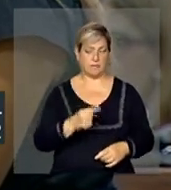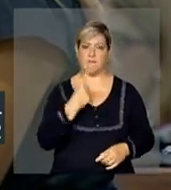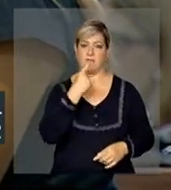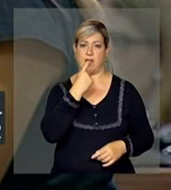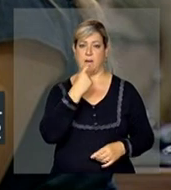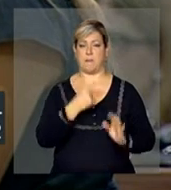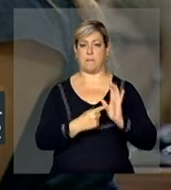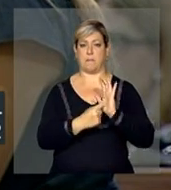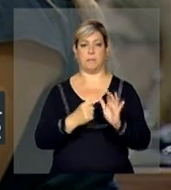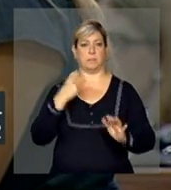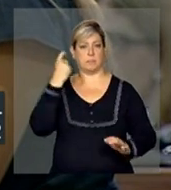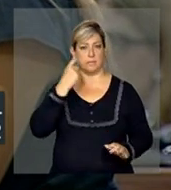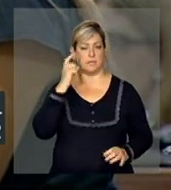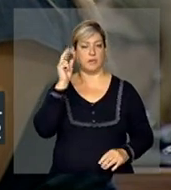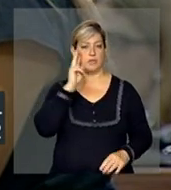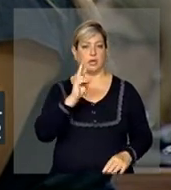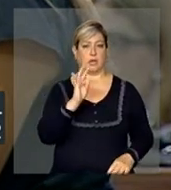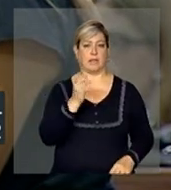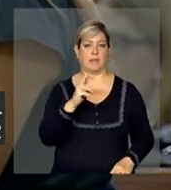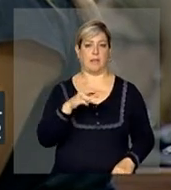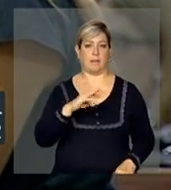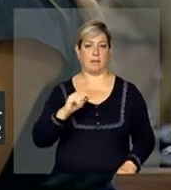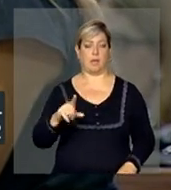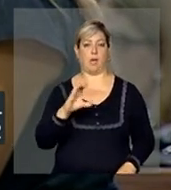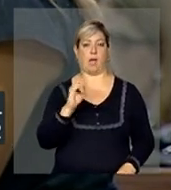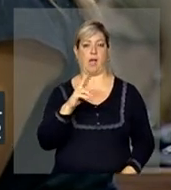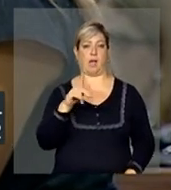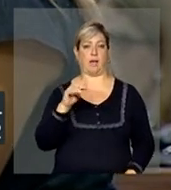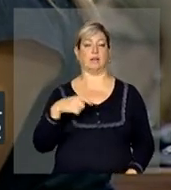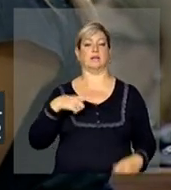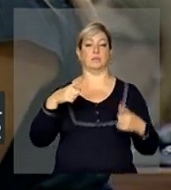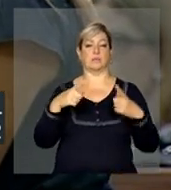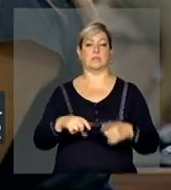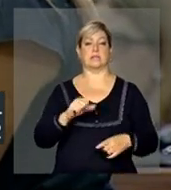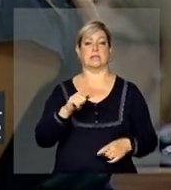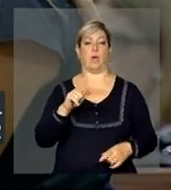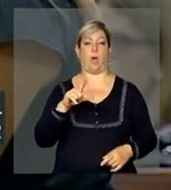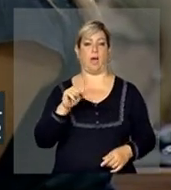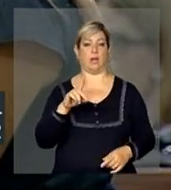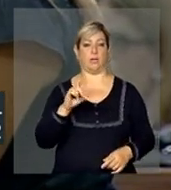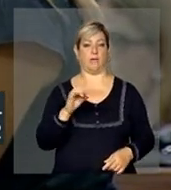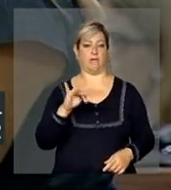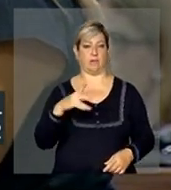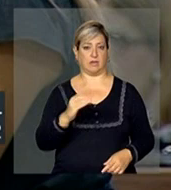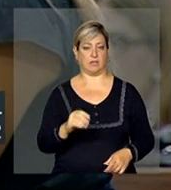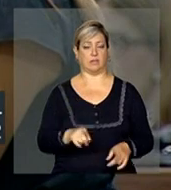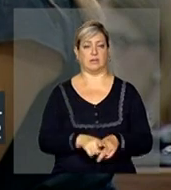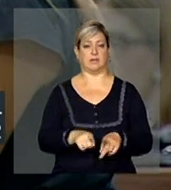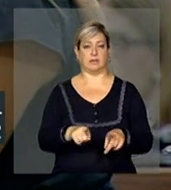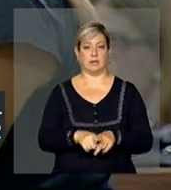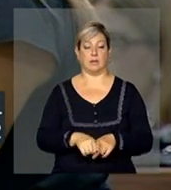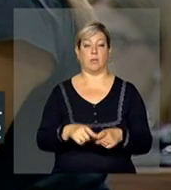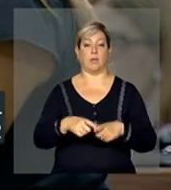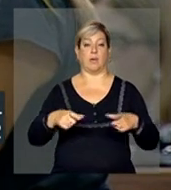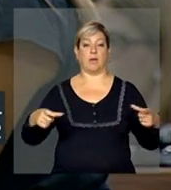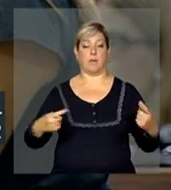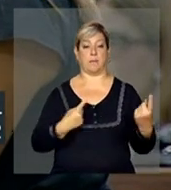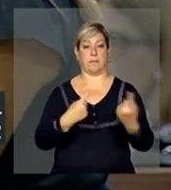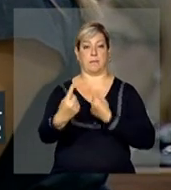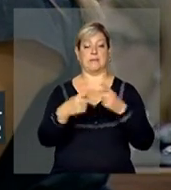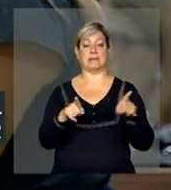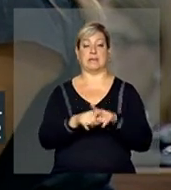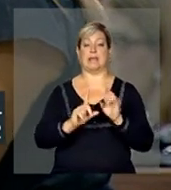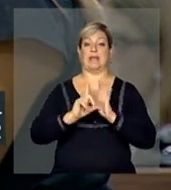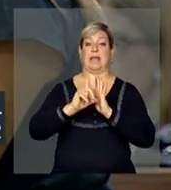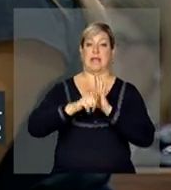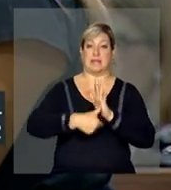preocupante do terminal de cargas do Salgado Filho. E lá a gente já vem acompanhando com o senhor a questão da ampliação da pista, que também está atrasada.